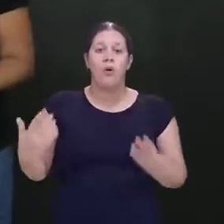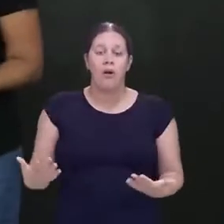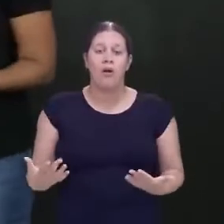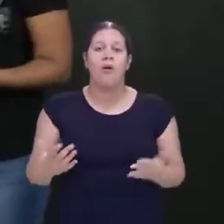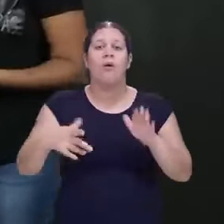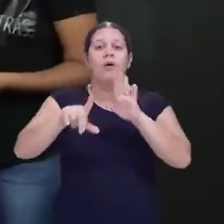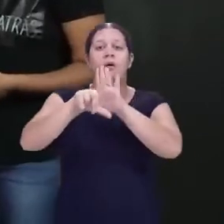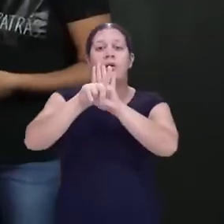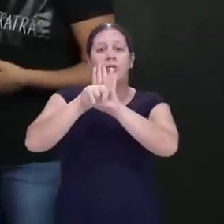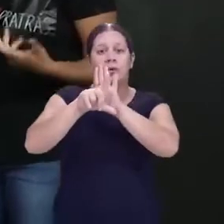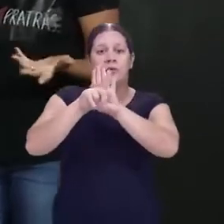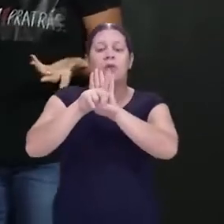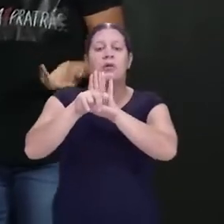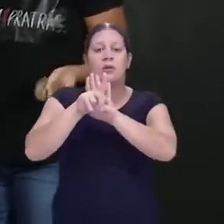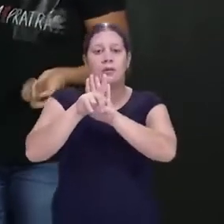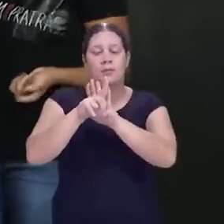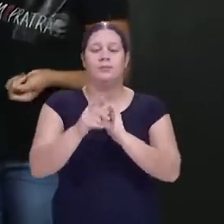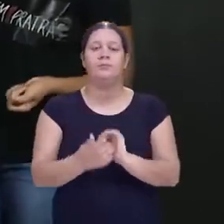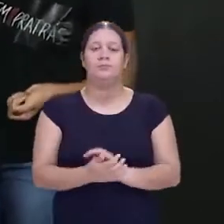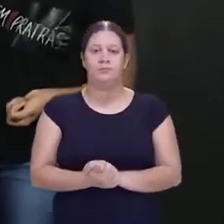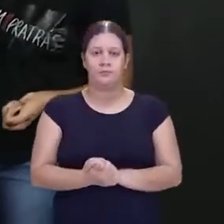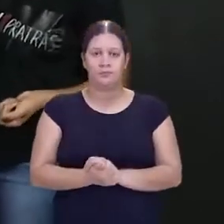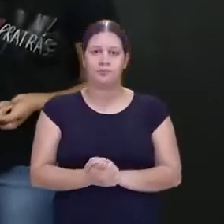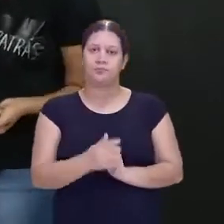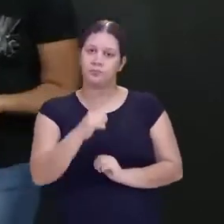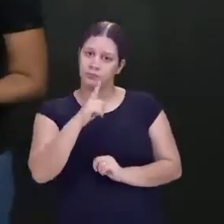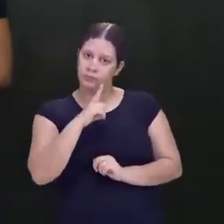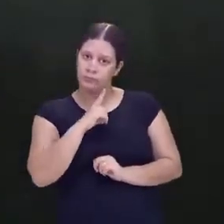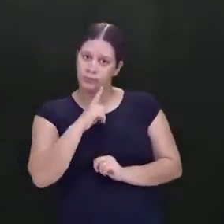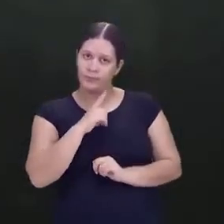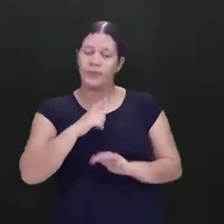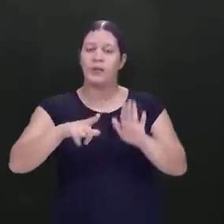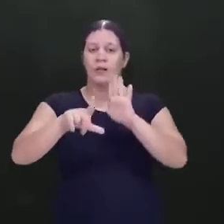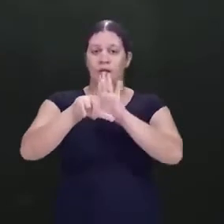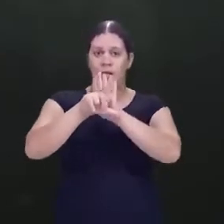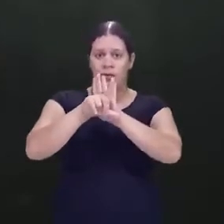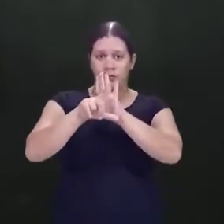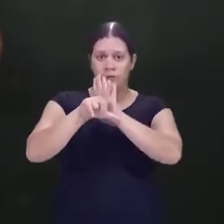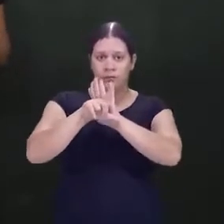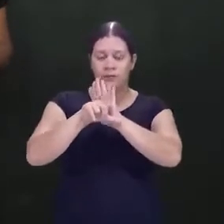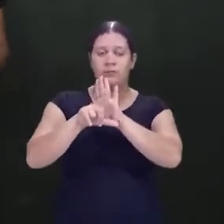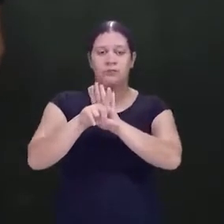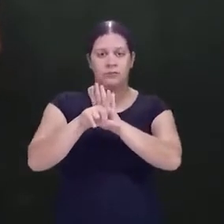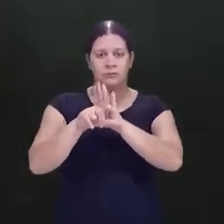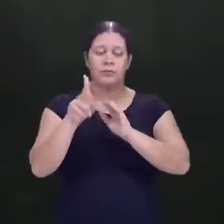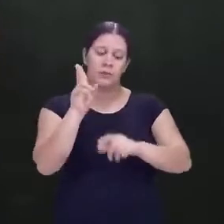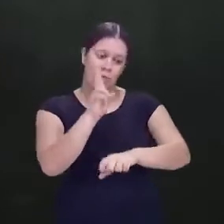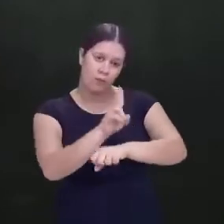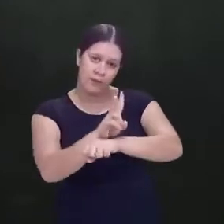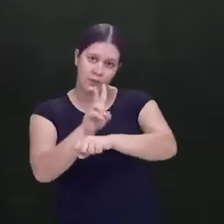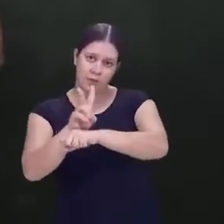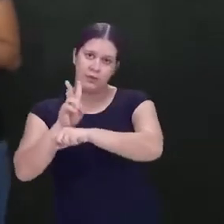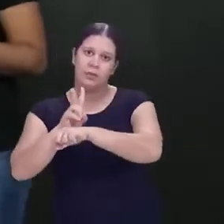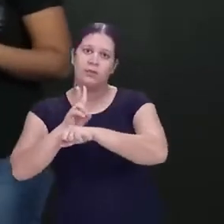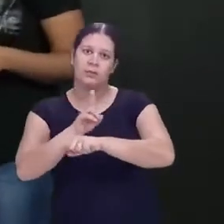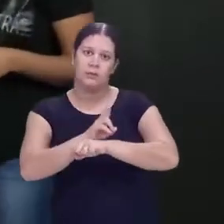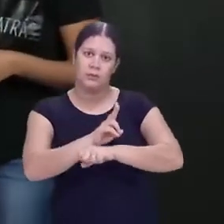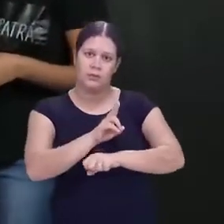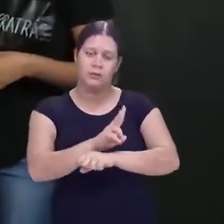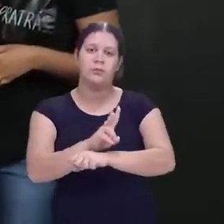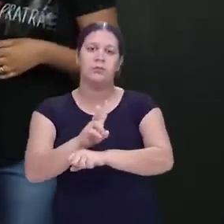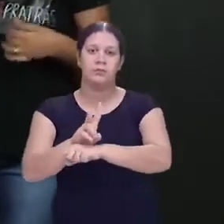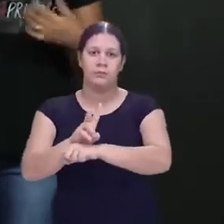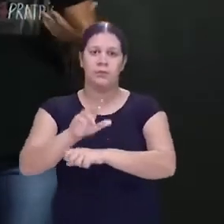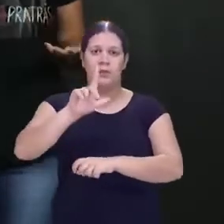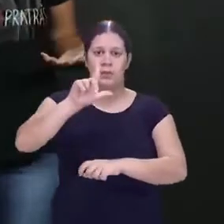que regem as reações químicas? Eu tenho, então, a lei de conservação de massas, também chamada